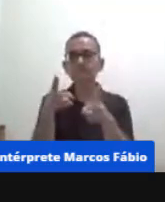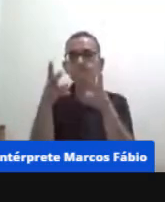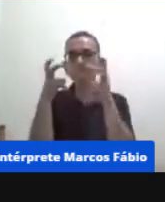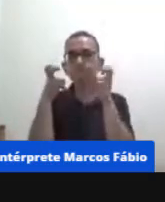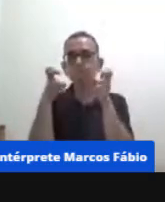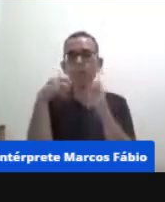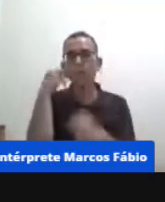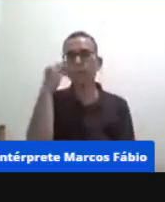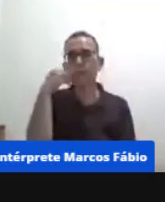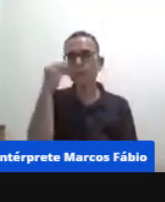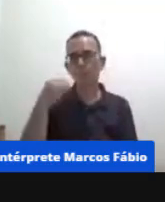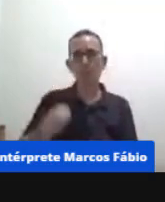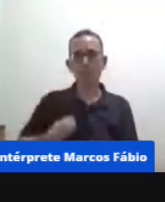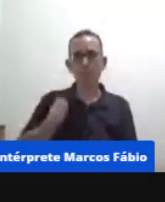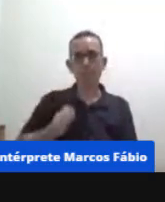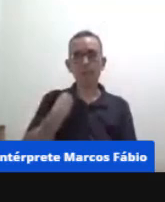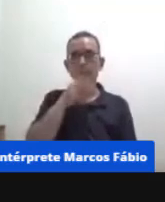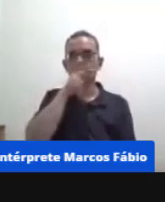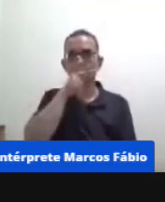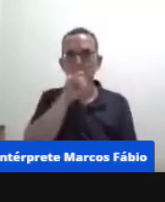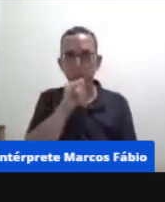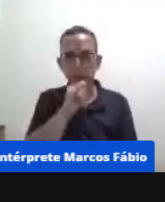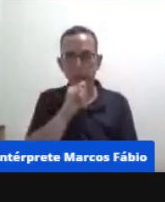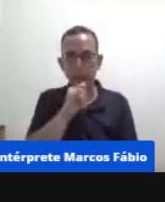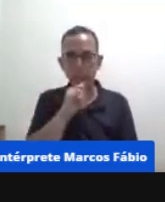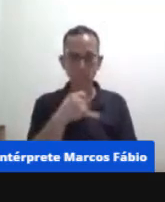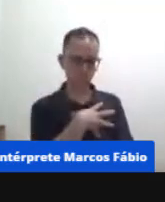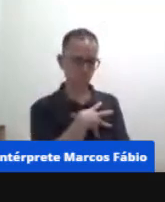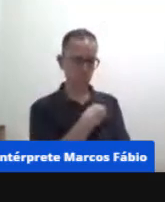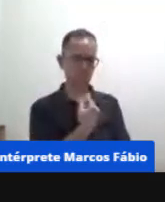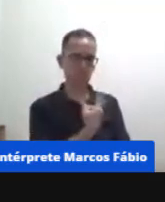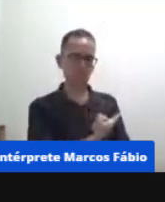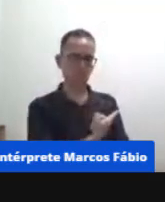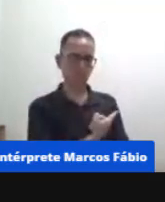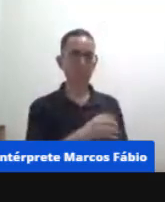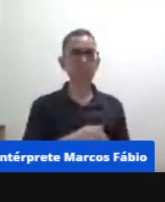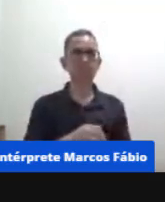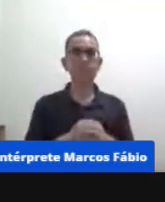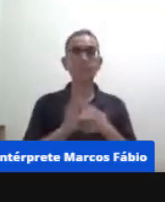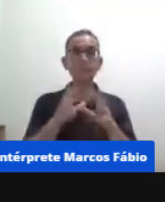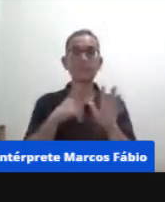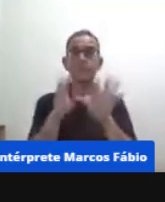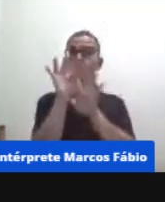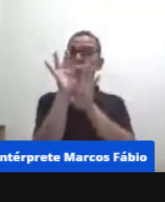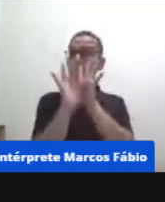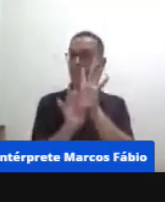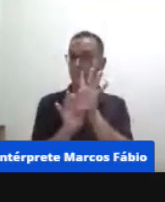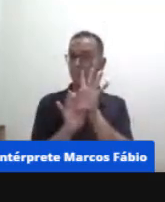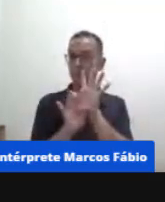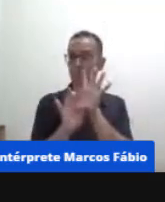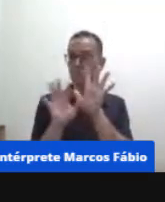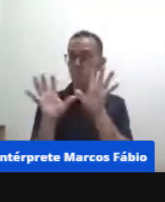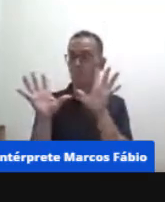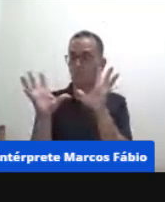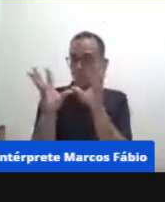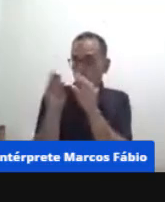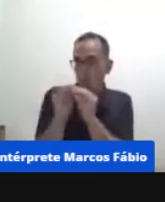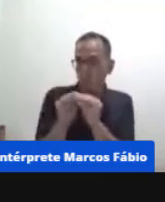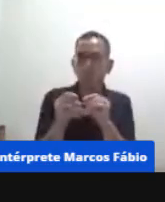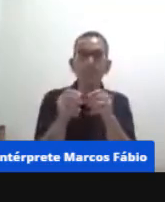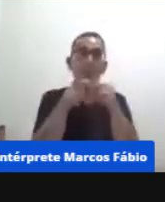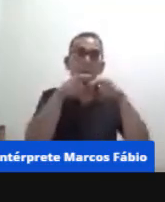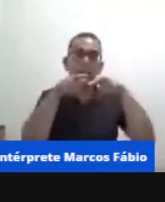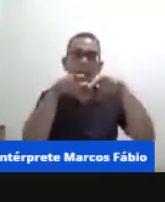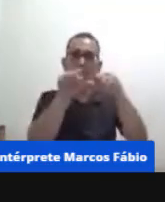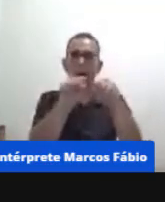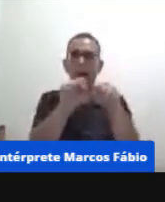essa vivência do pai com o filho. Então, a gente trouxe um texto mais enxugado, uma linguagem